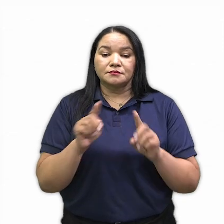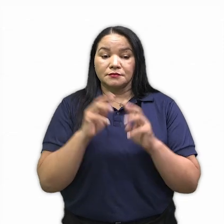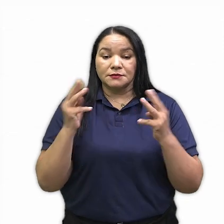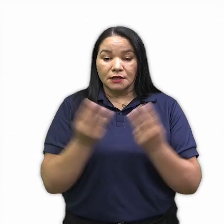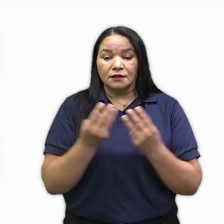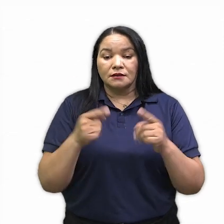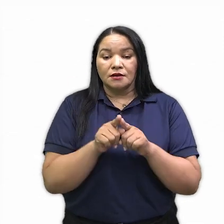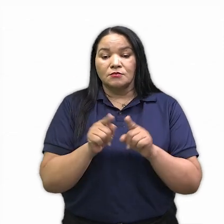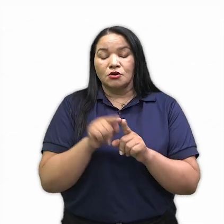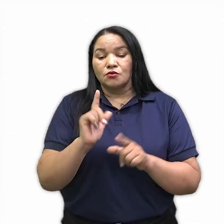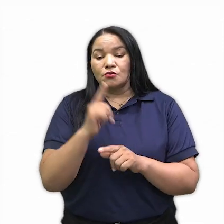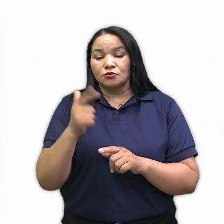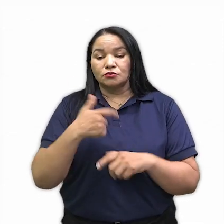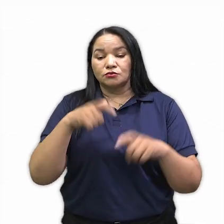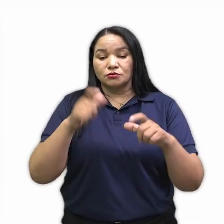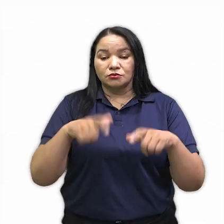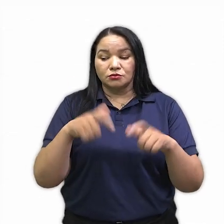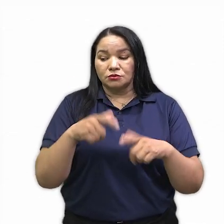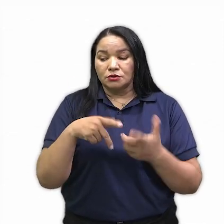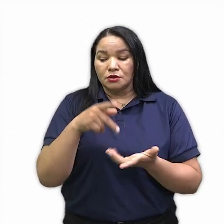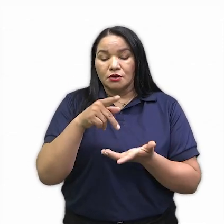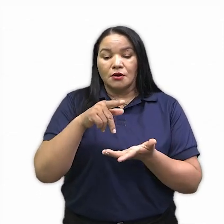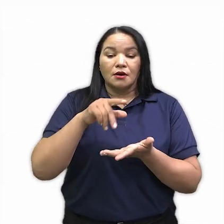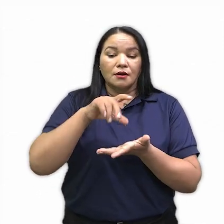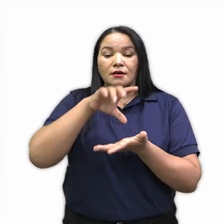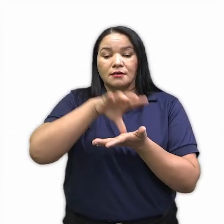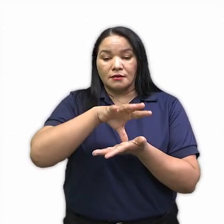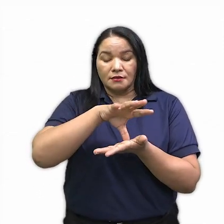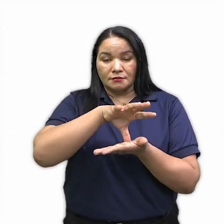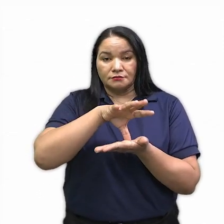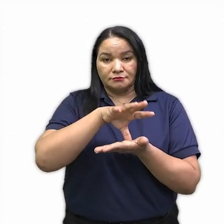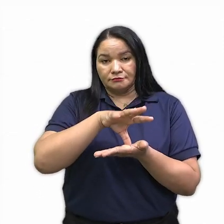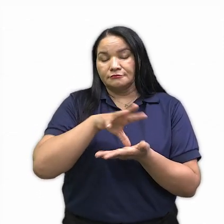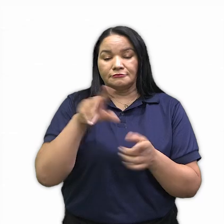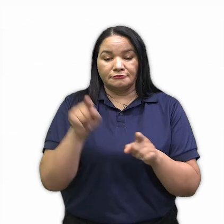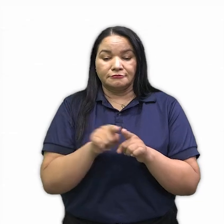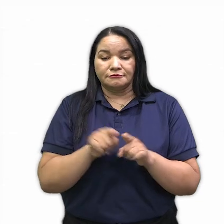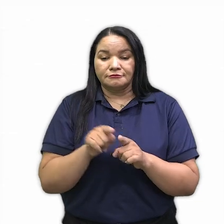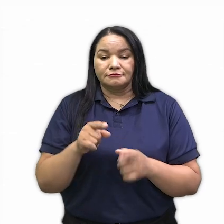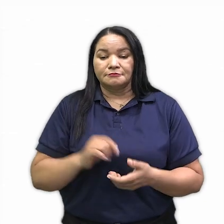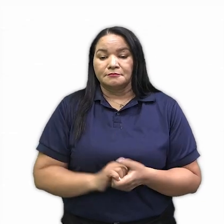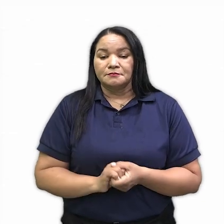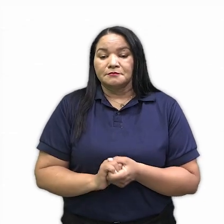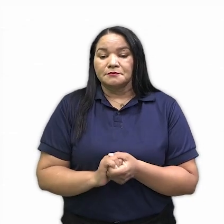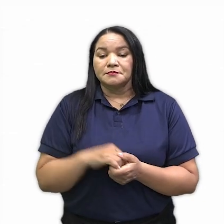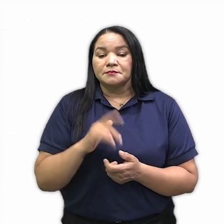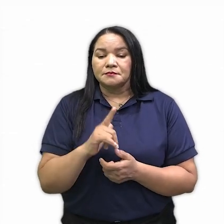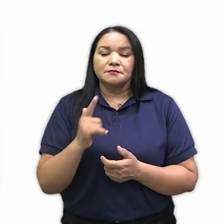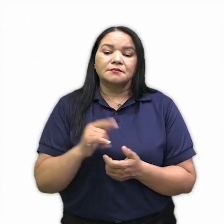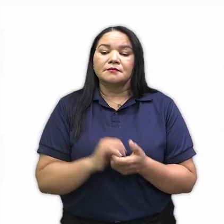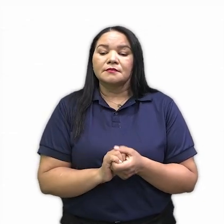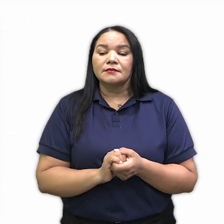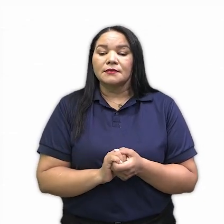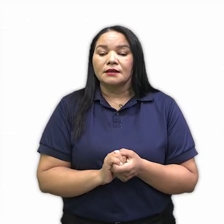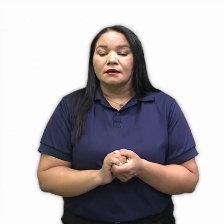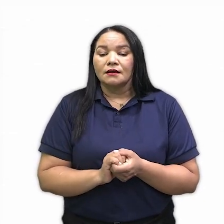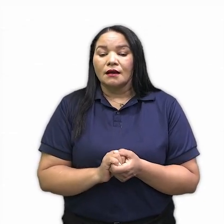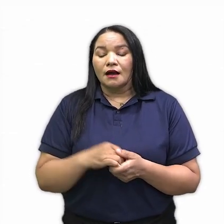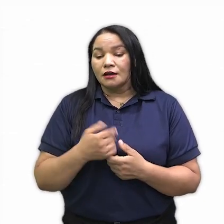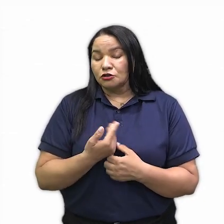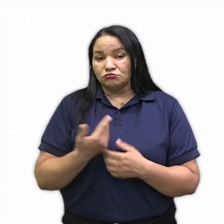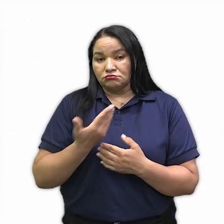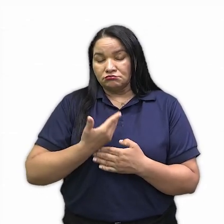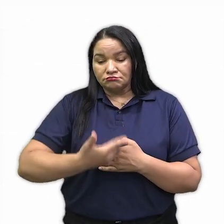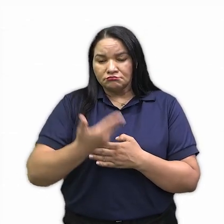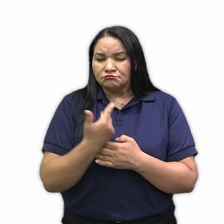aos iranianos, ao Irã ali, as pessoas que nasceram no Irã, né? Os persas, gente, também conhecidos como os iranianos, vão